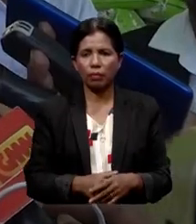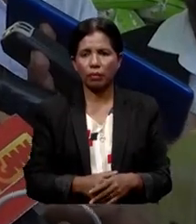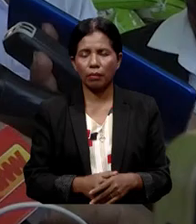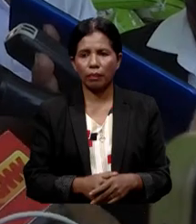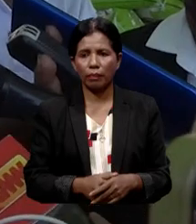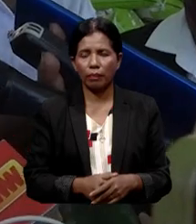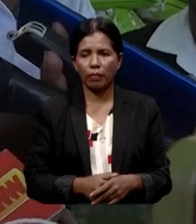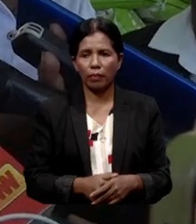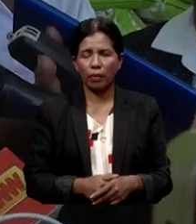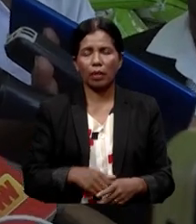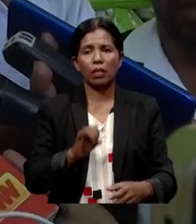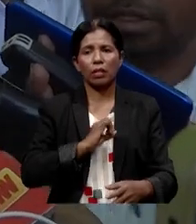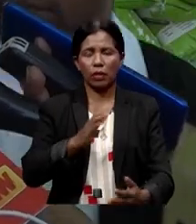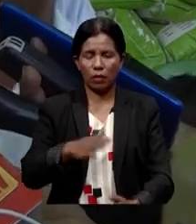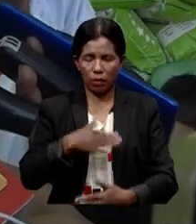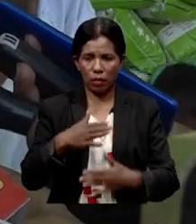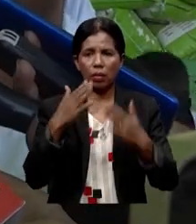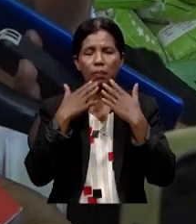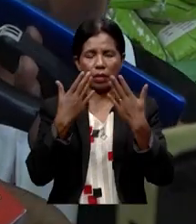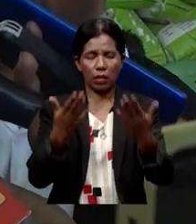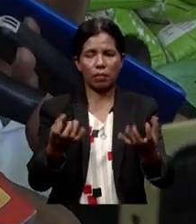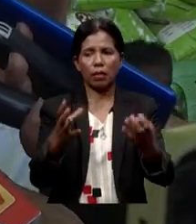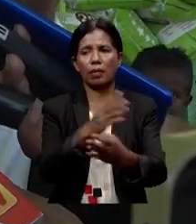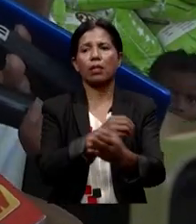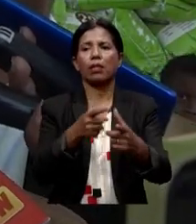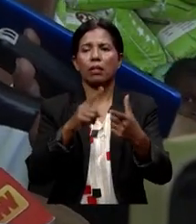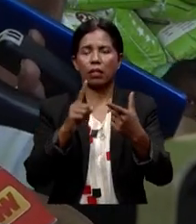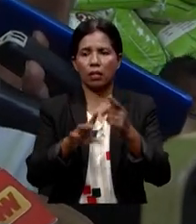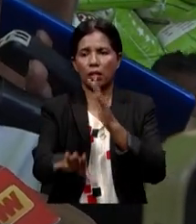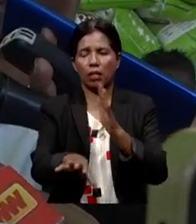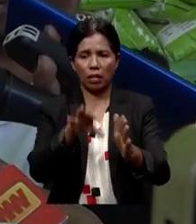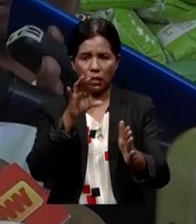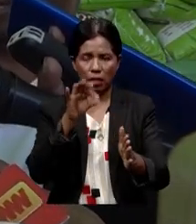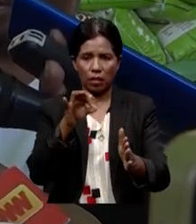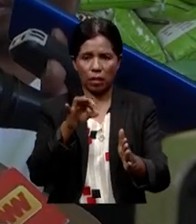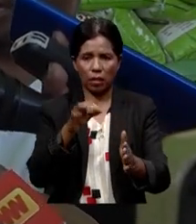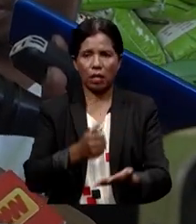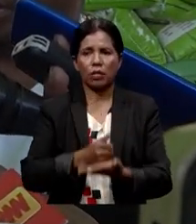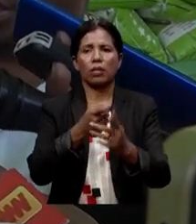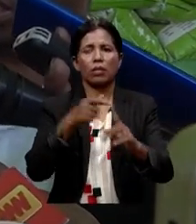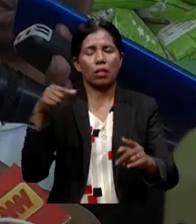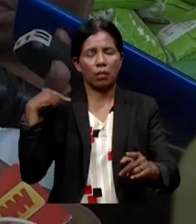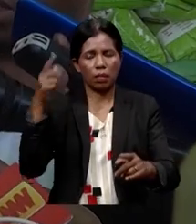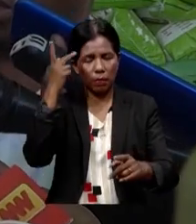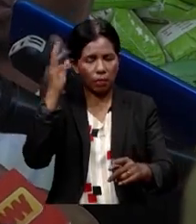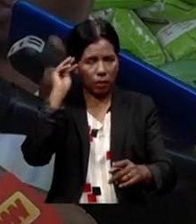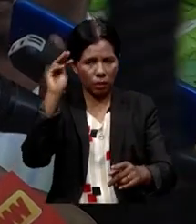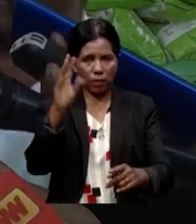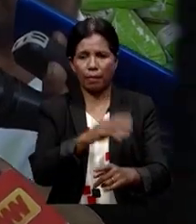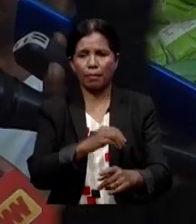Ia contente, no agradece tebes, neve maka etang apoi usi gabinete presidente da republika.